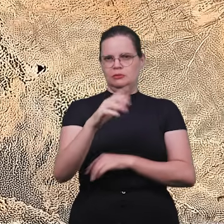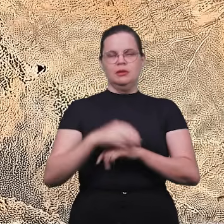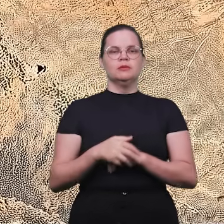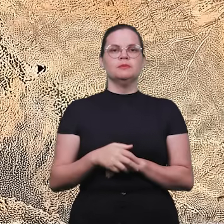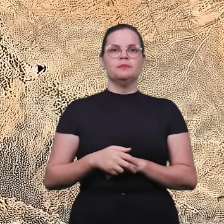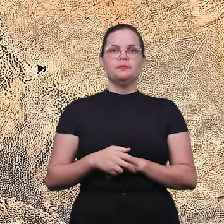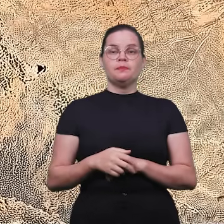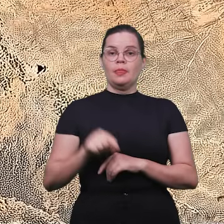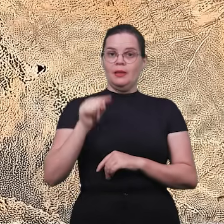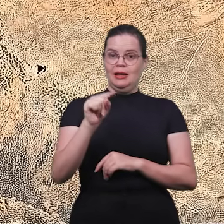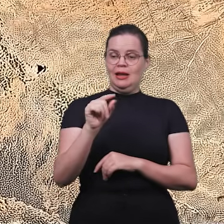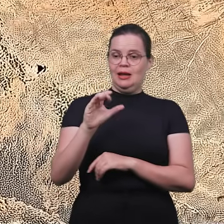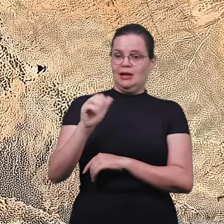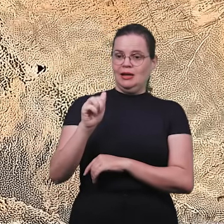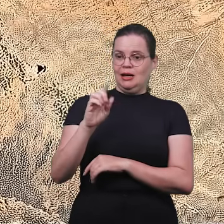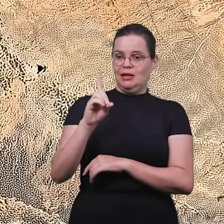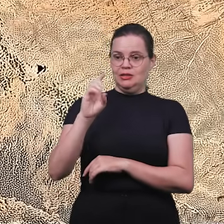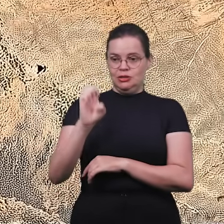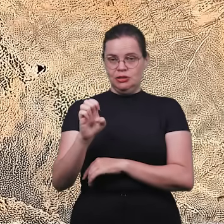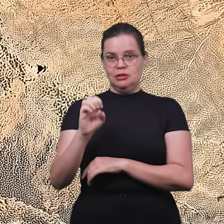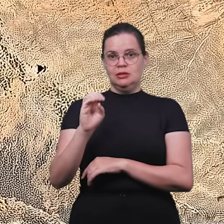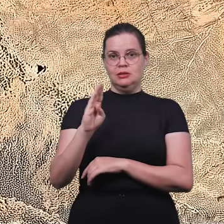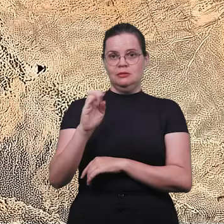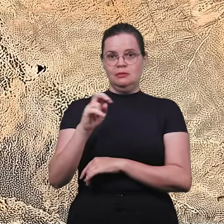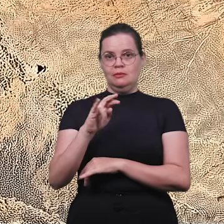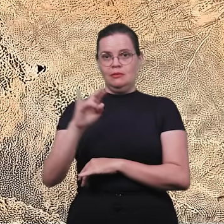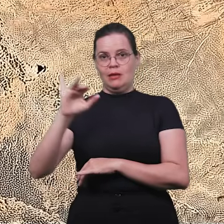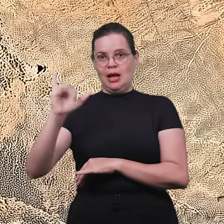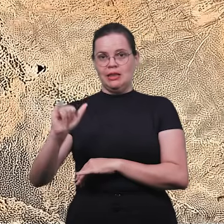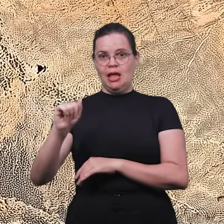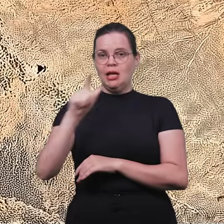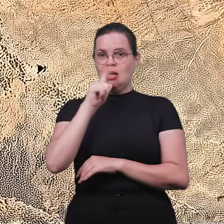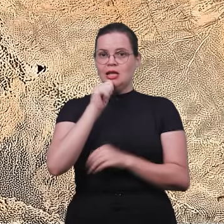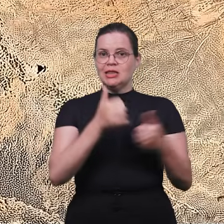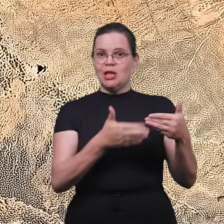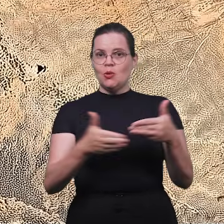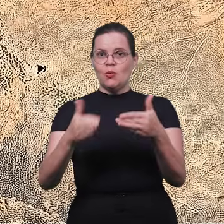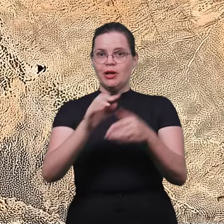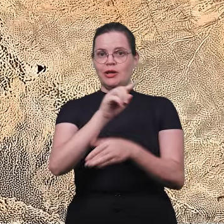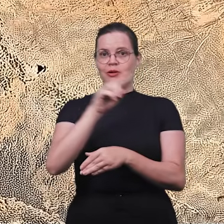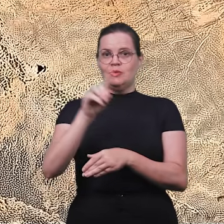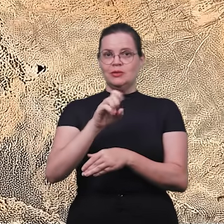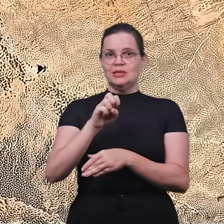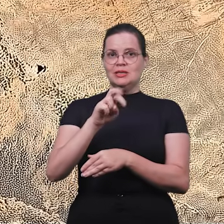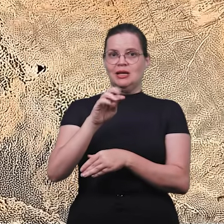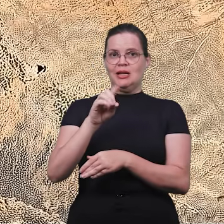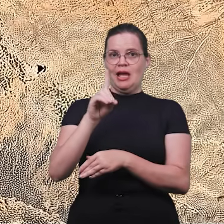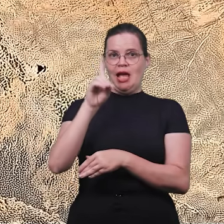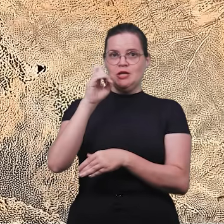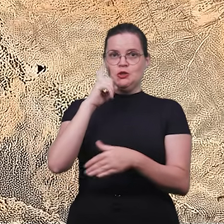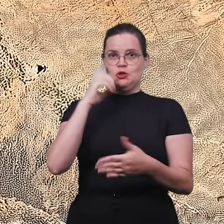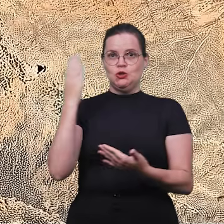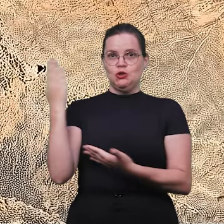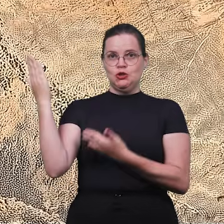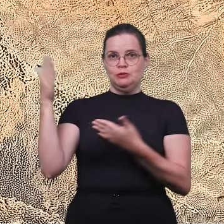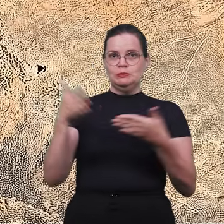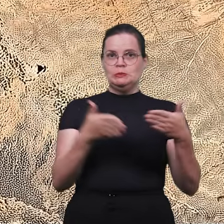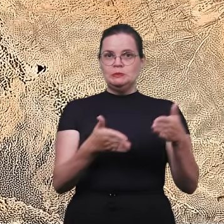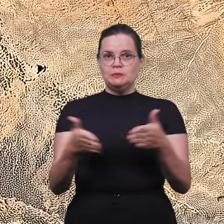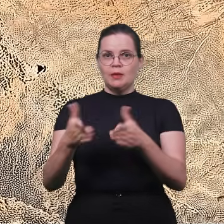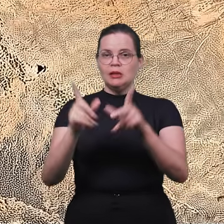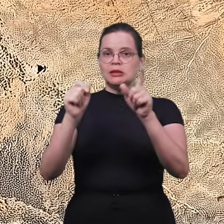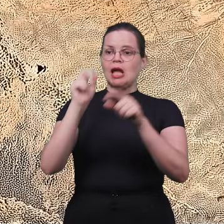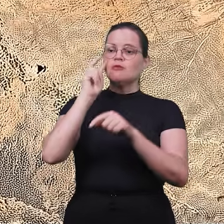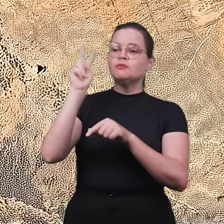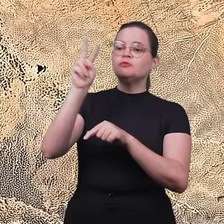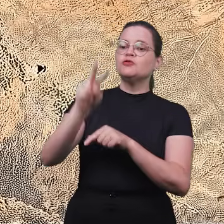Barneia, eles teriam apenas que passar, portanto, pelo ribeiro de Zered e já dali poderem avistar a